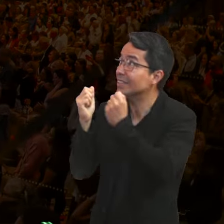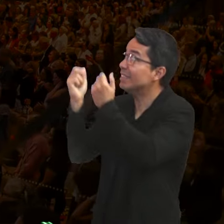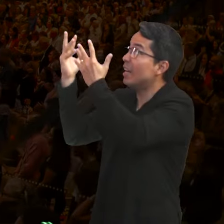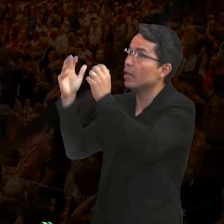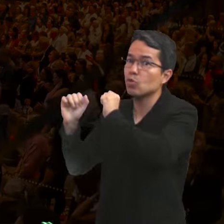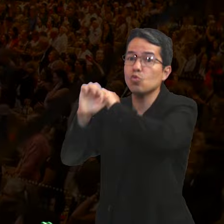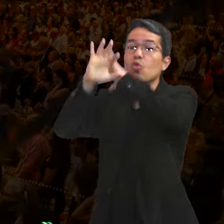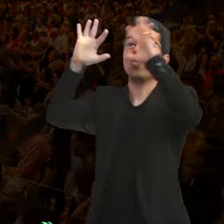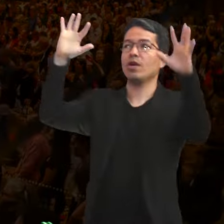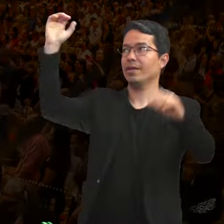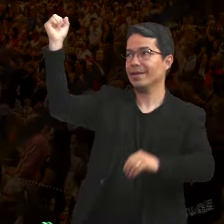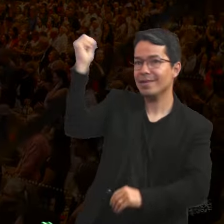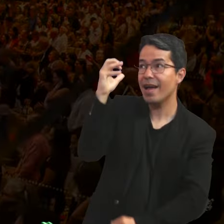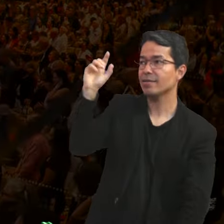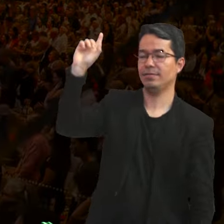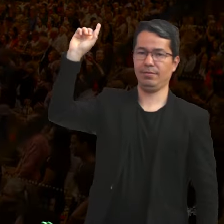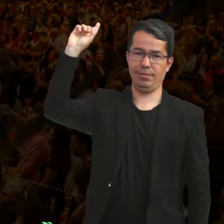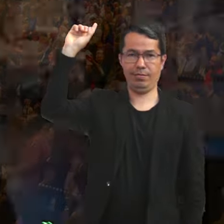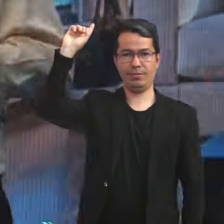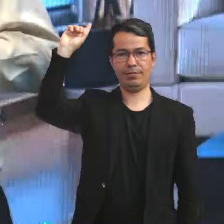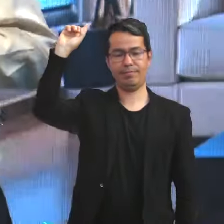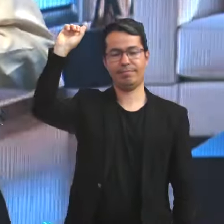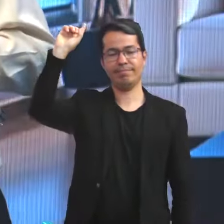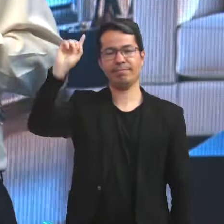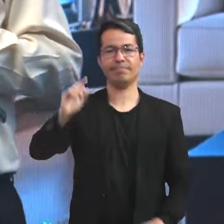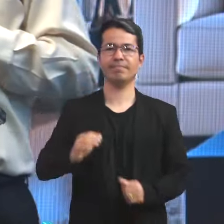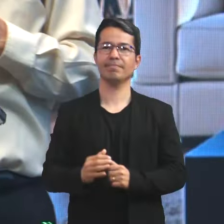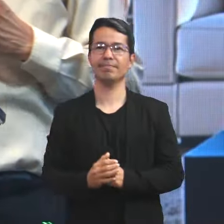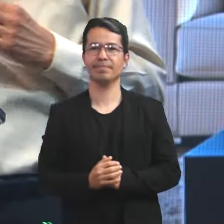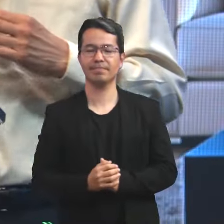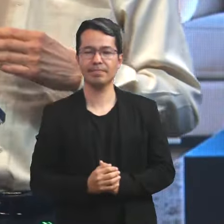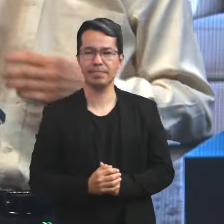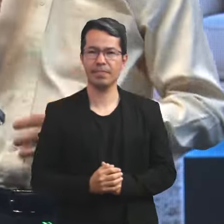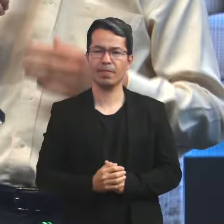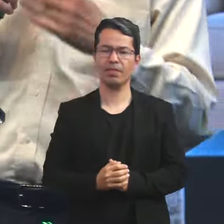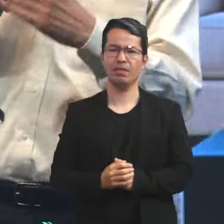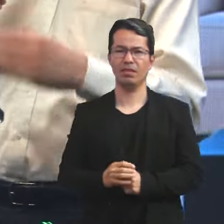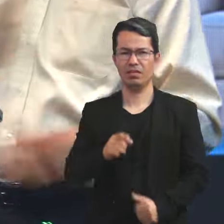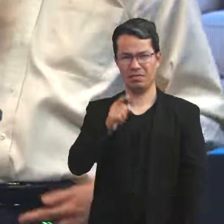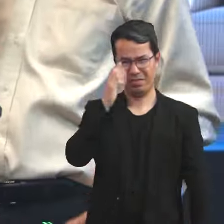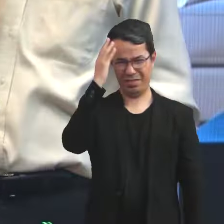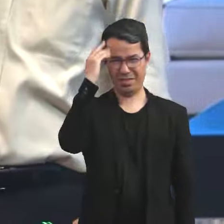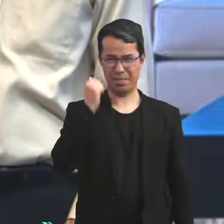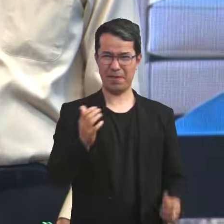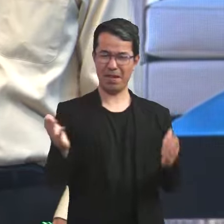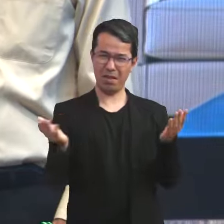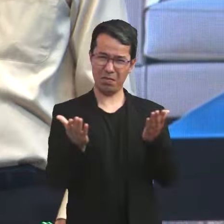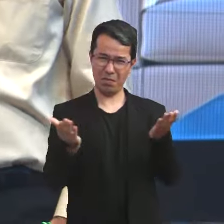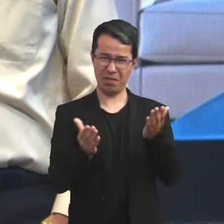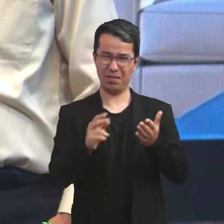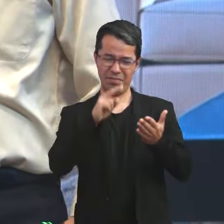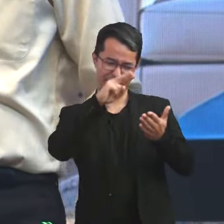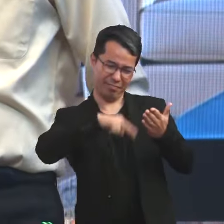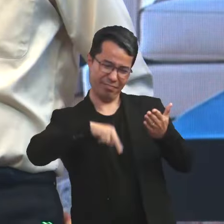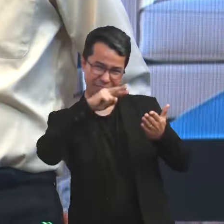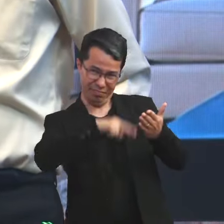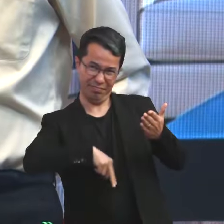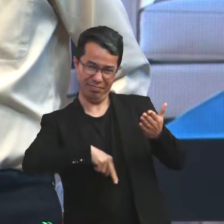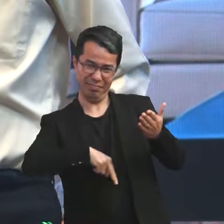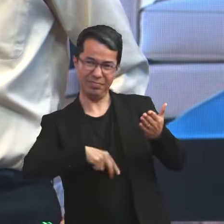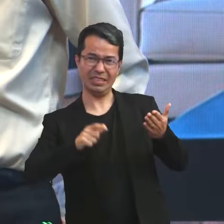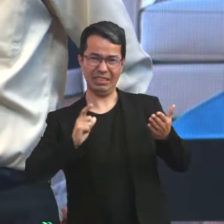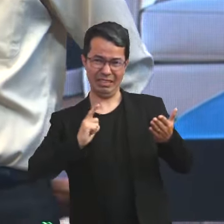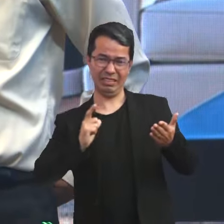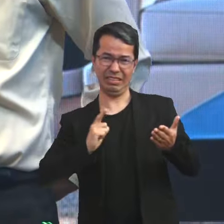Graça de Deus estas palavras que acabamos de ler essas palavras que acabamos de